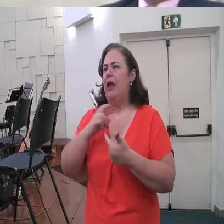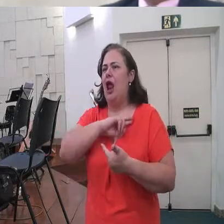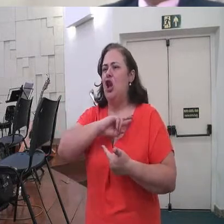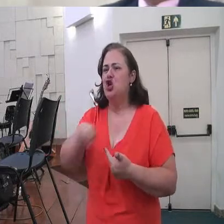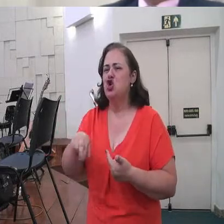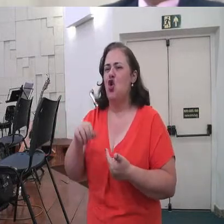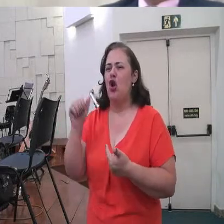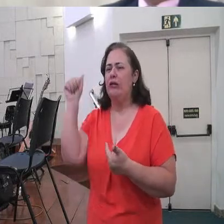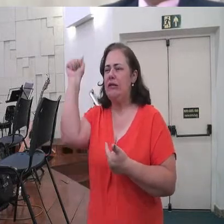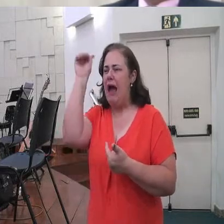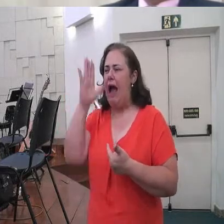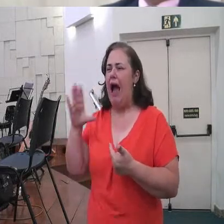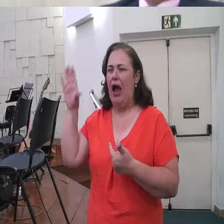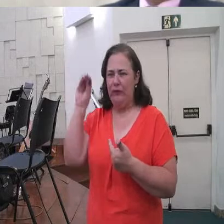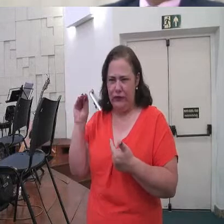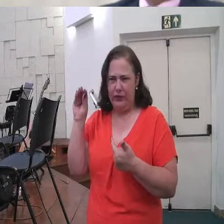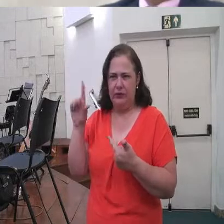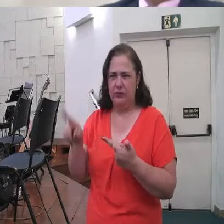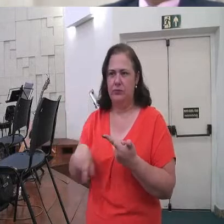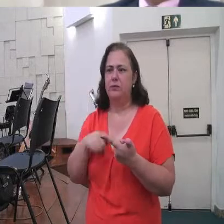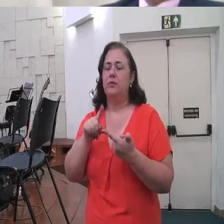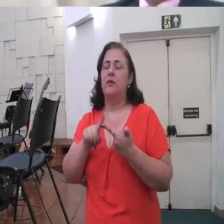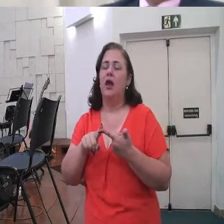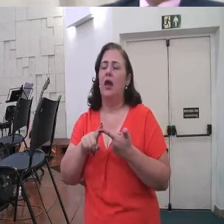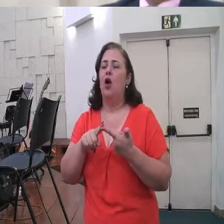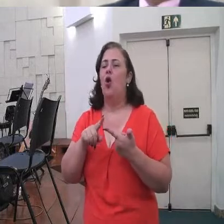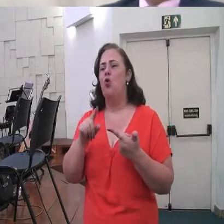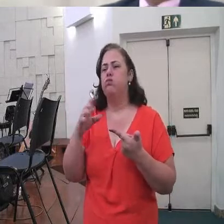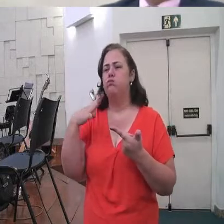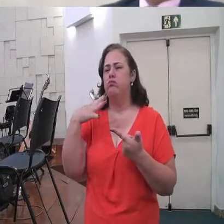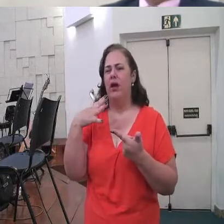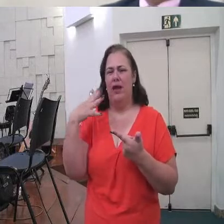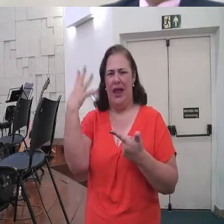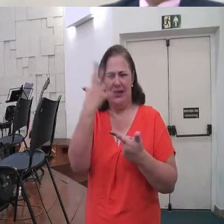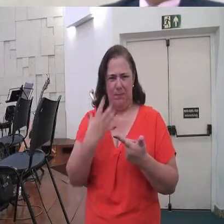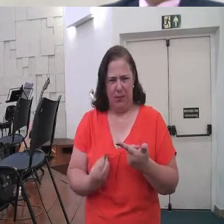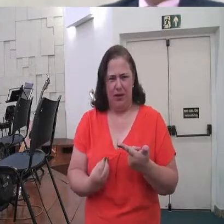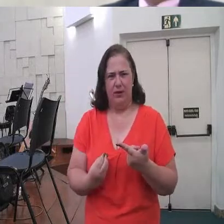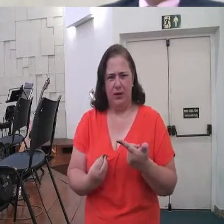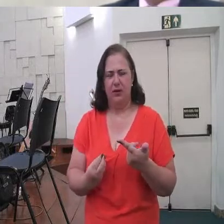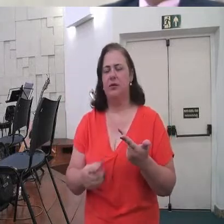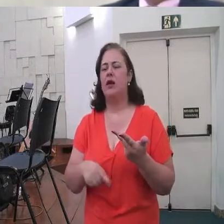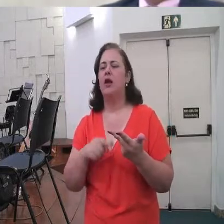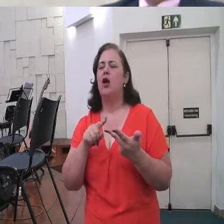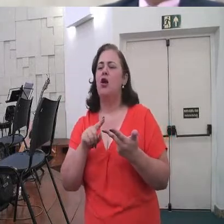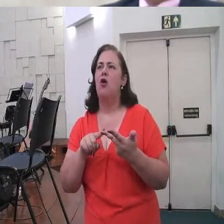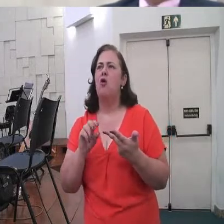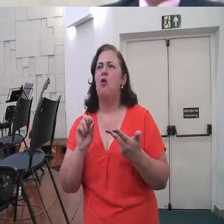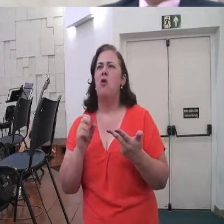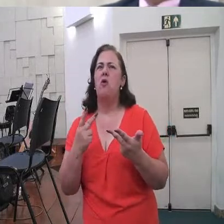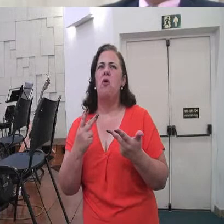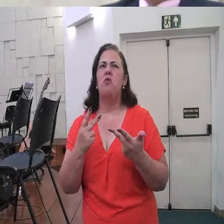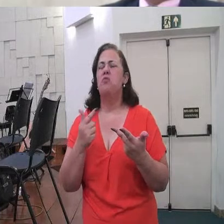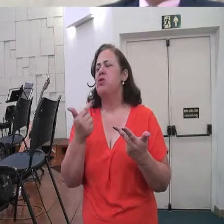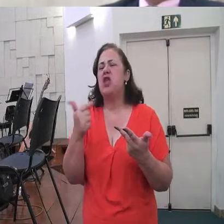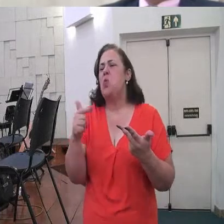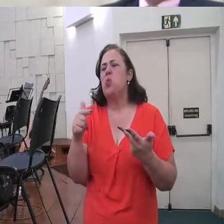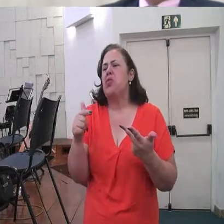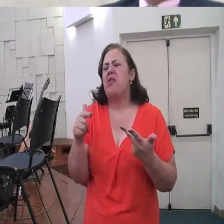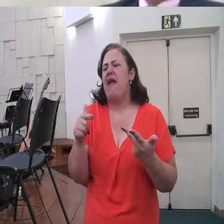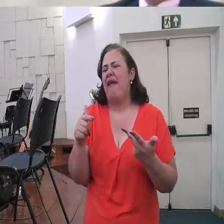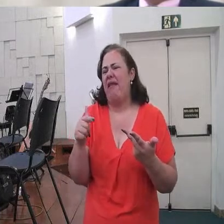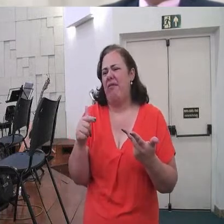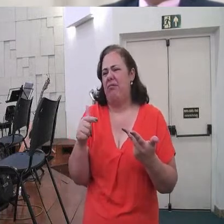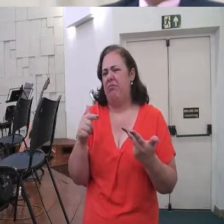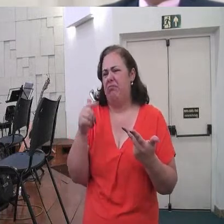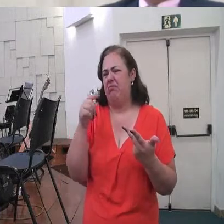nenhum tipo de credo, não creem em Deus ou não professam nenhum tipo de crença religiosa. O